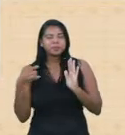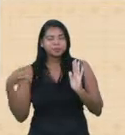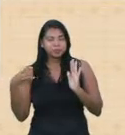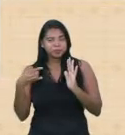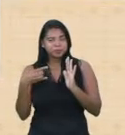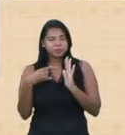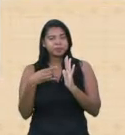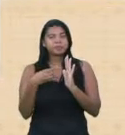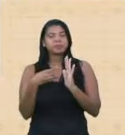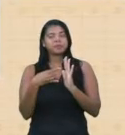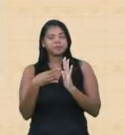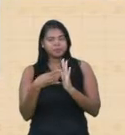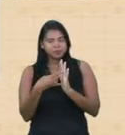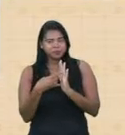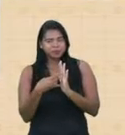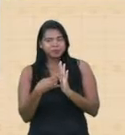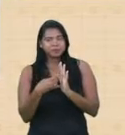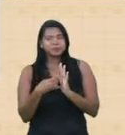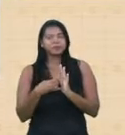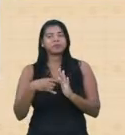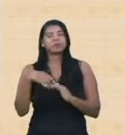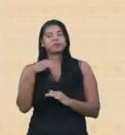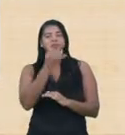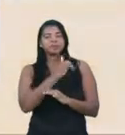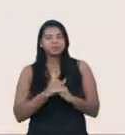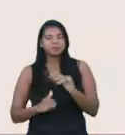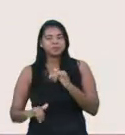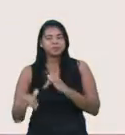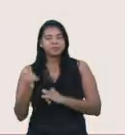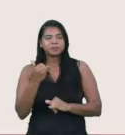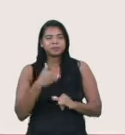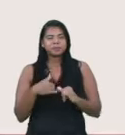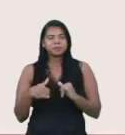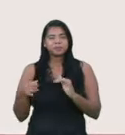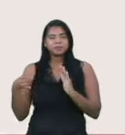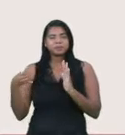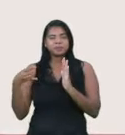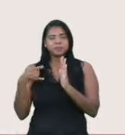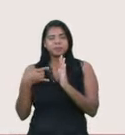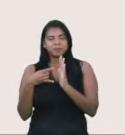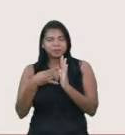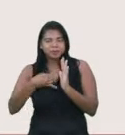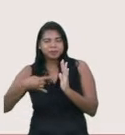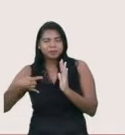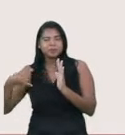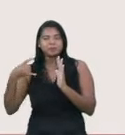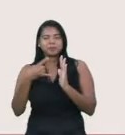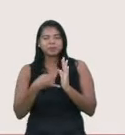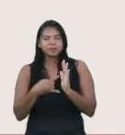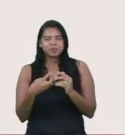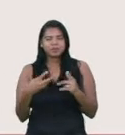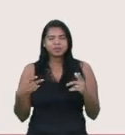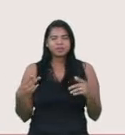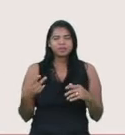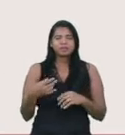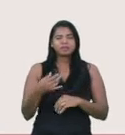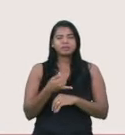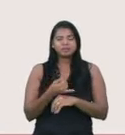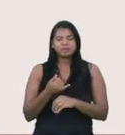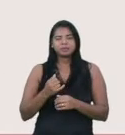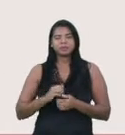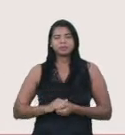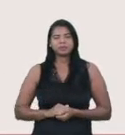nos eletroímãs, que são aqueles tambores que vão usar para puxar sucatas, exatamente usando o